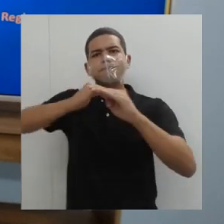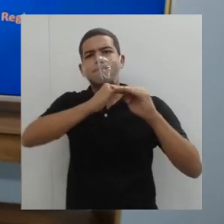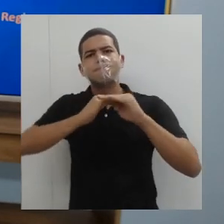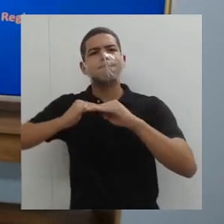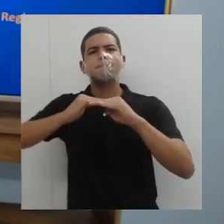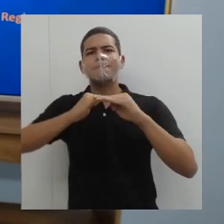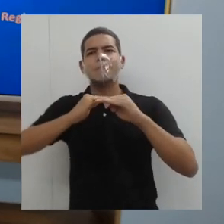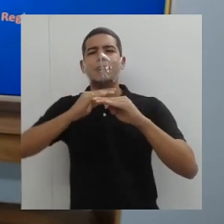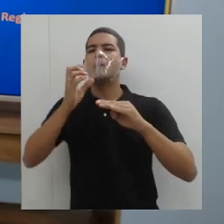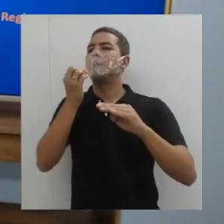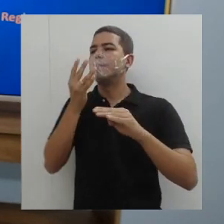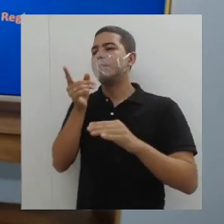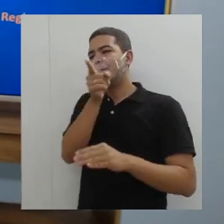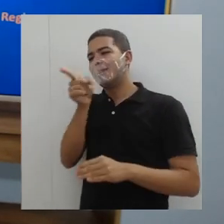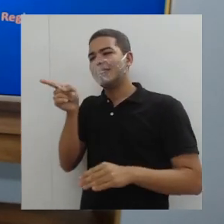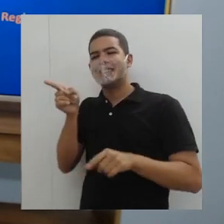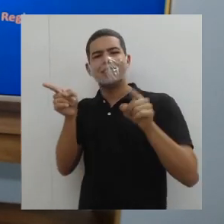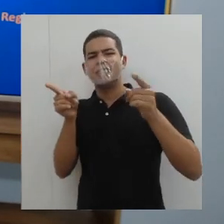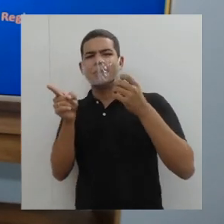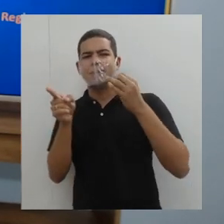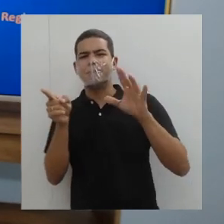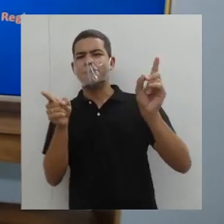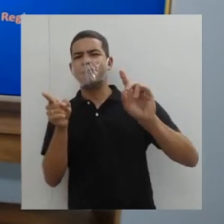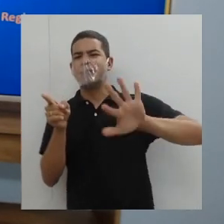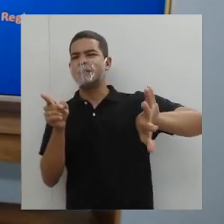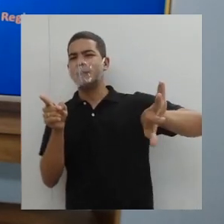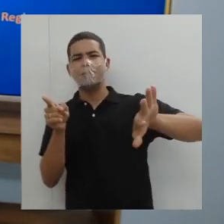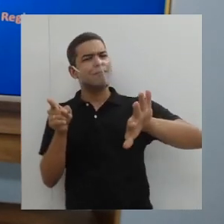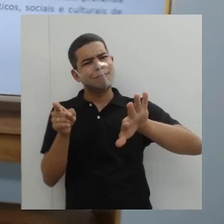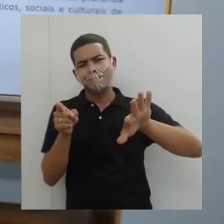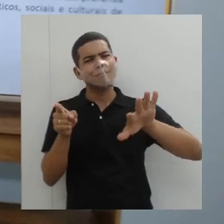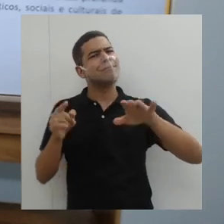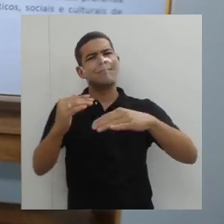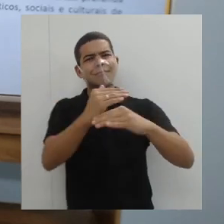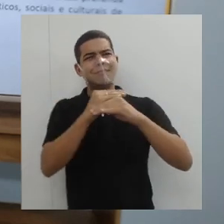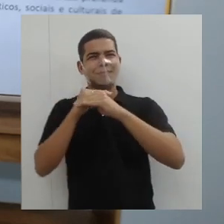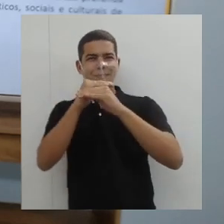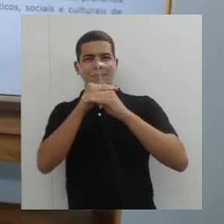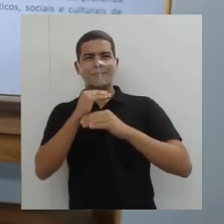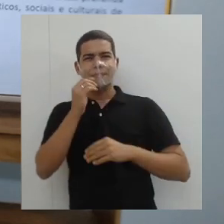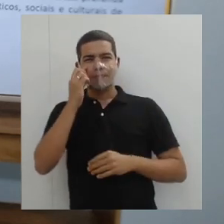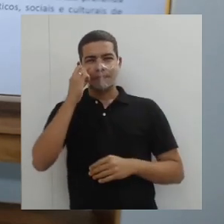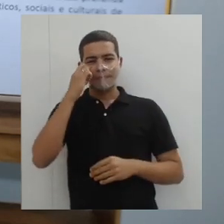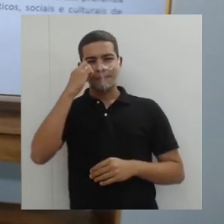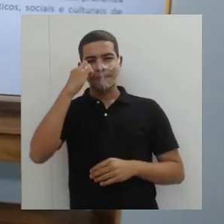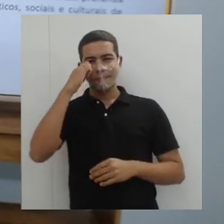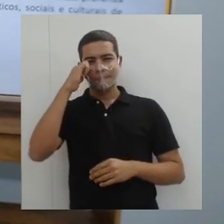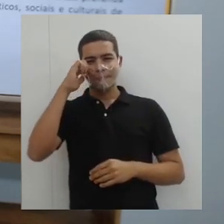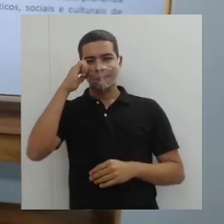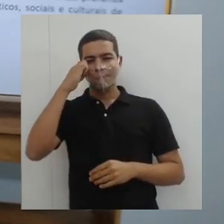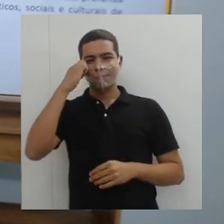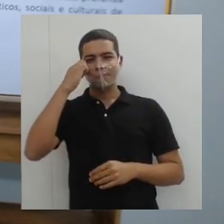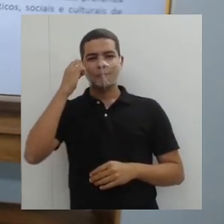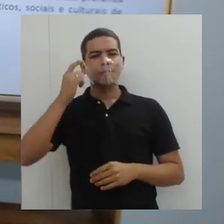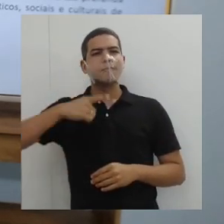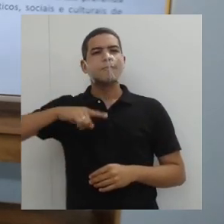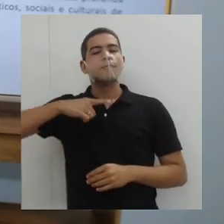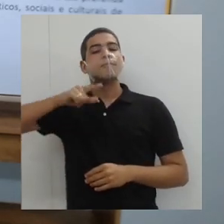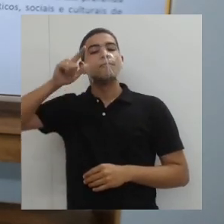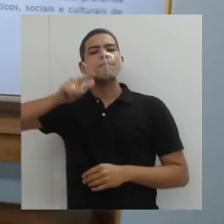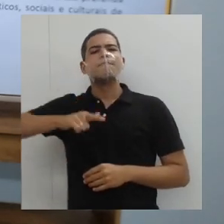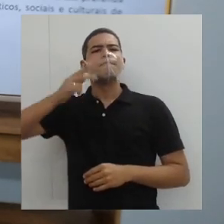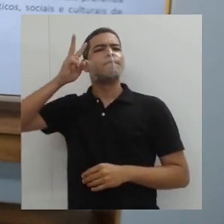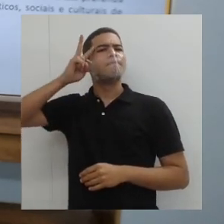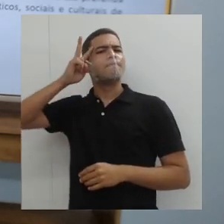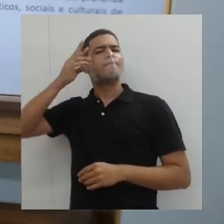ser bom para poucas pessoas ou parte da população, certo? E aí a gente vai começar relembrando a definição